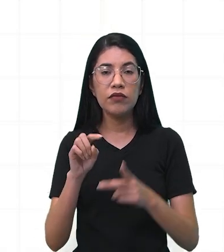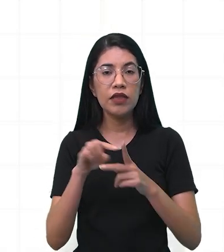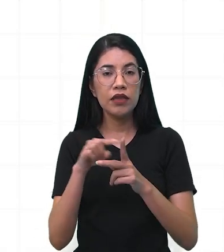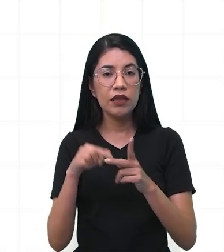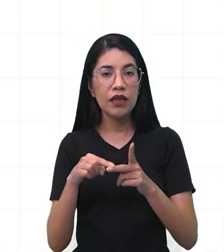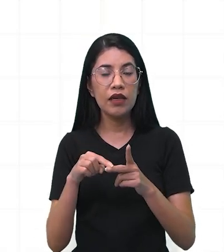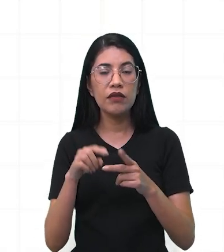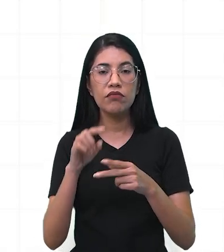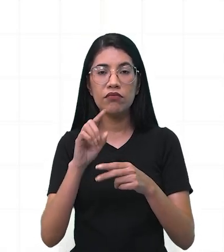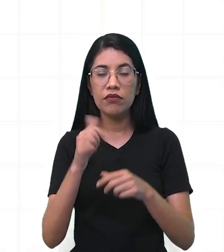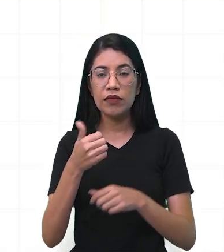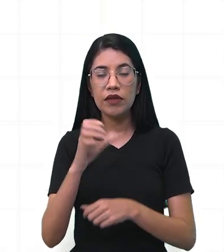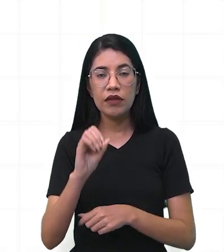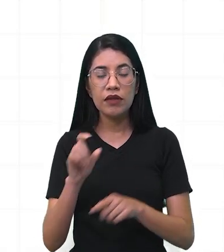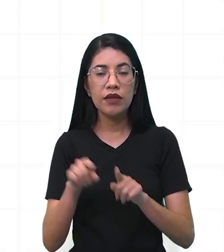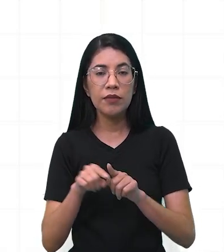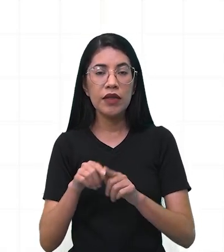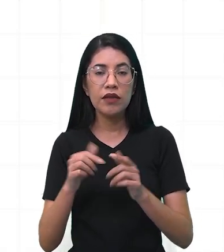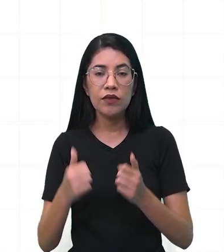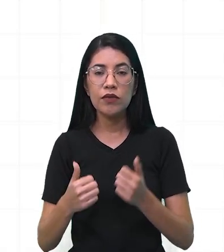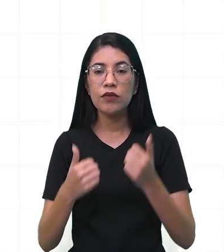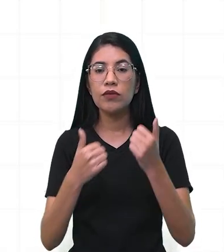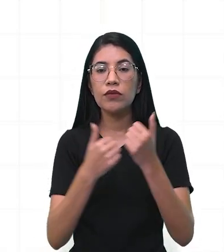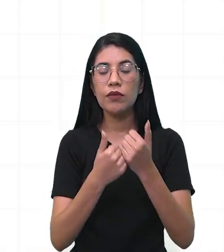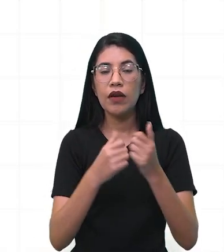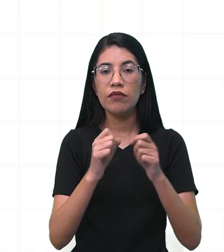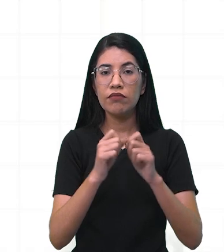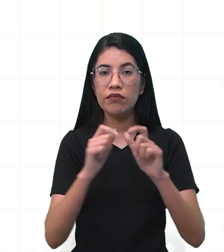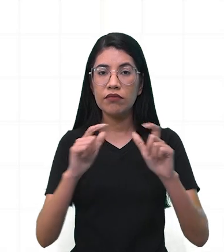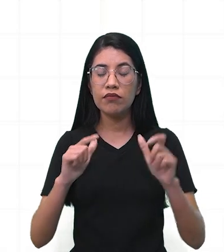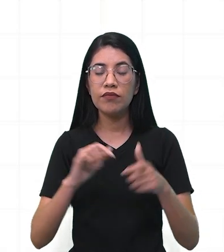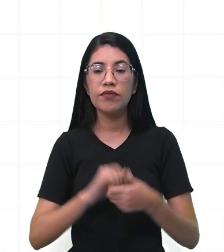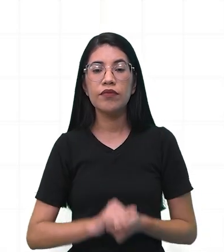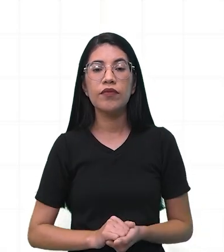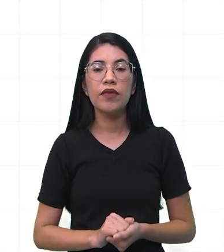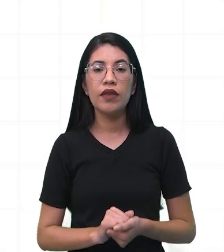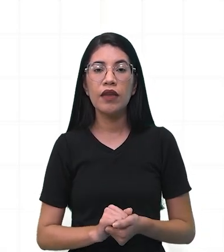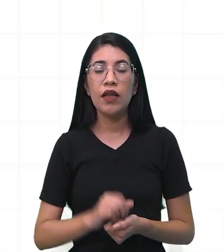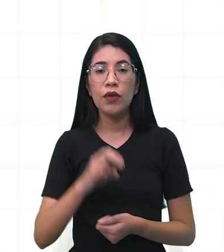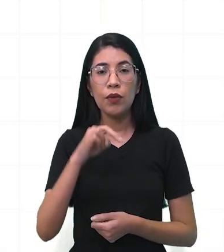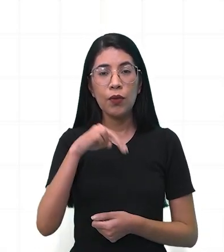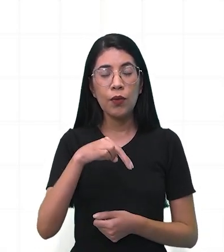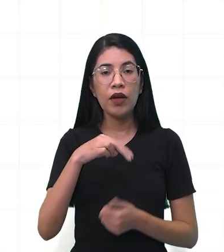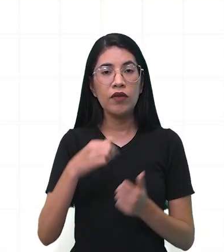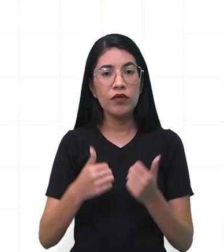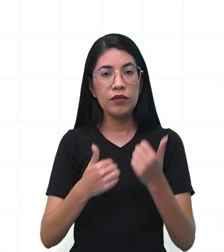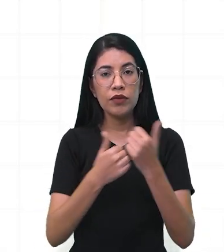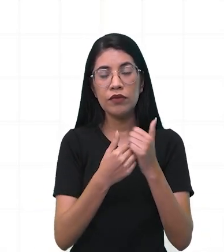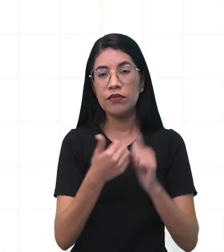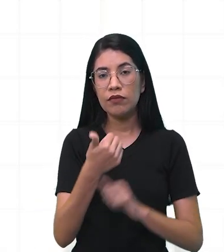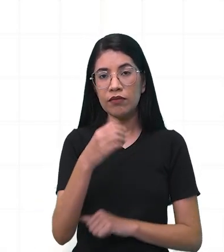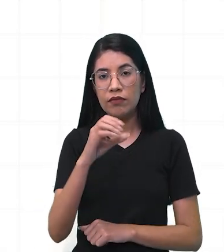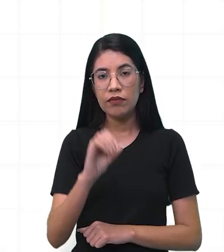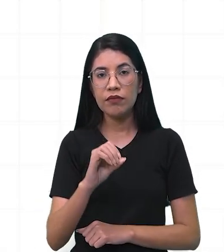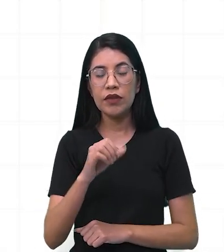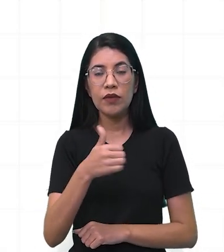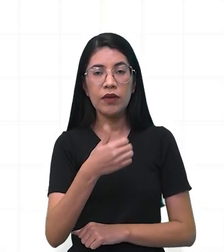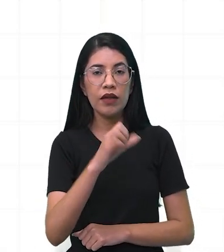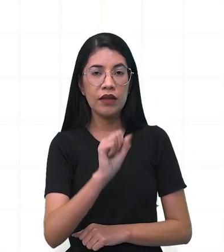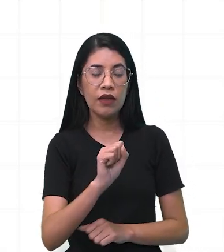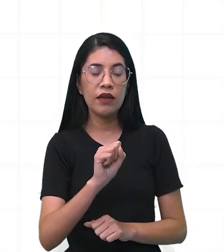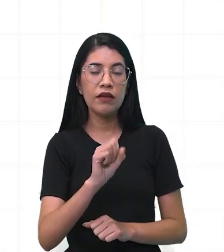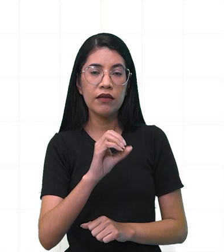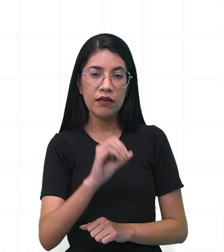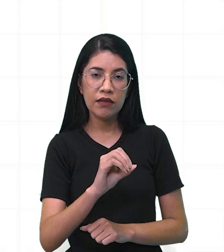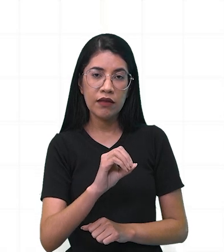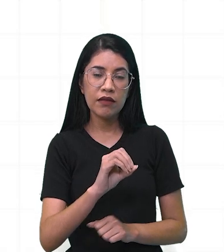ângulos. Então, eu vou substituir aqui na soma. No lugar do n, eu vou colocar 10. E aí fica assim, 10 menos